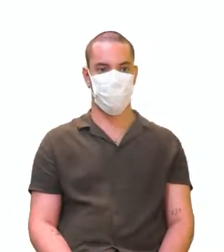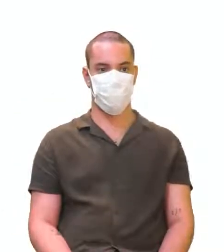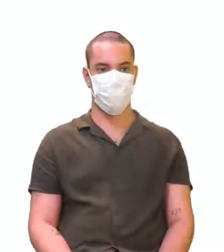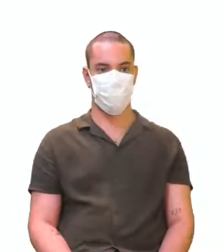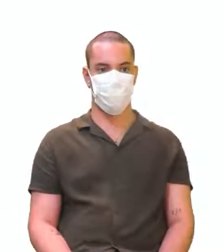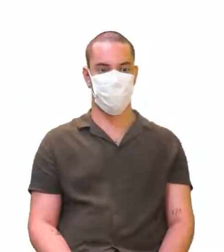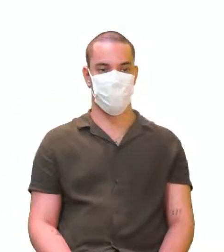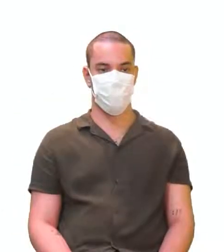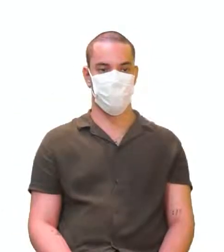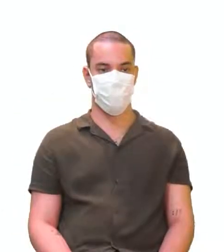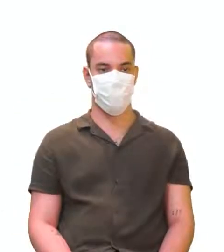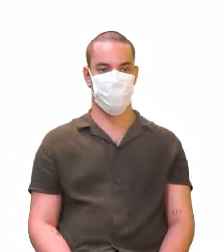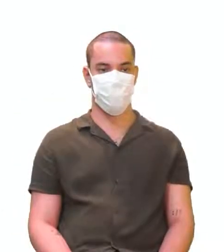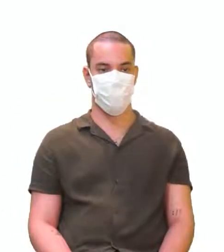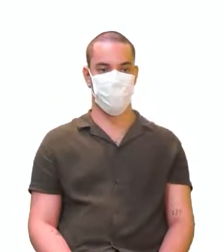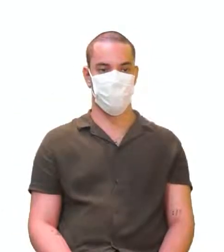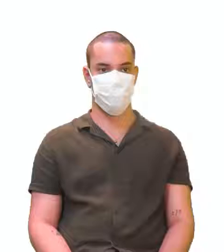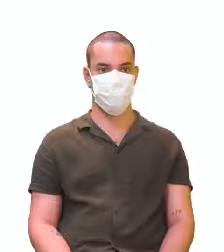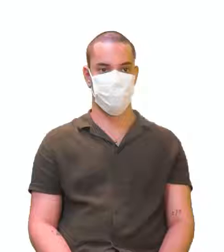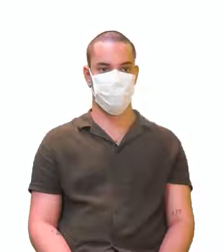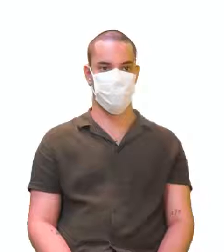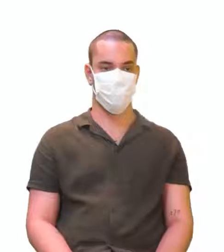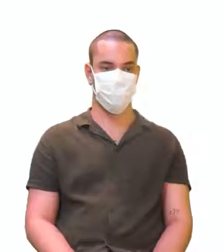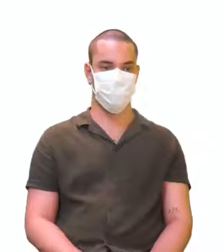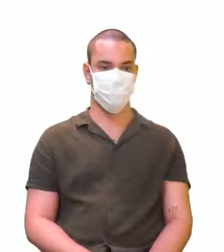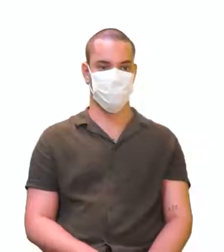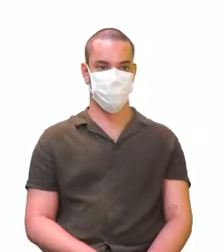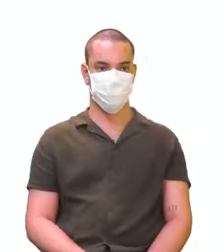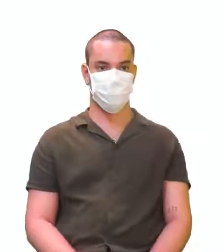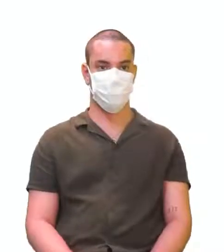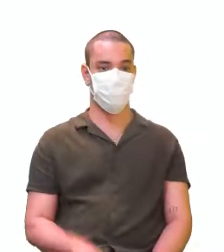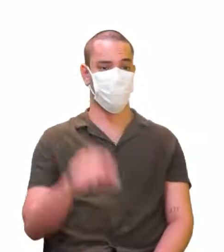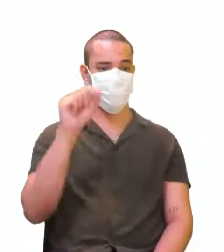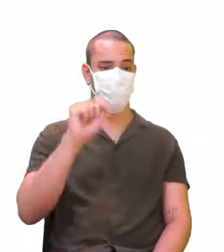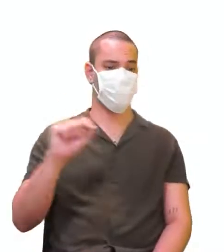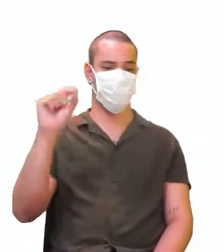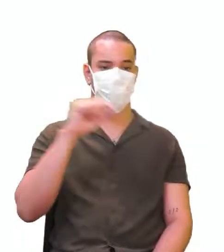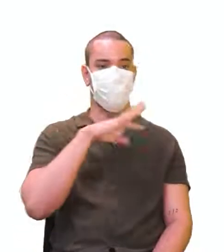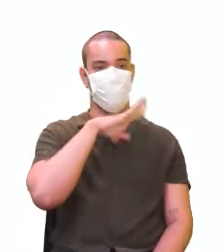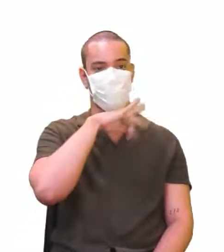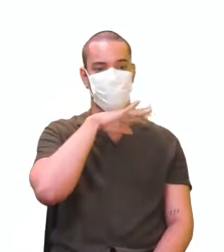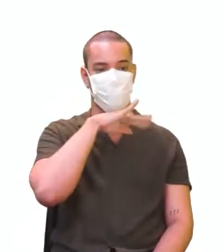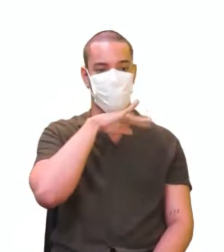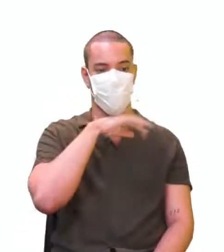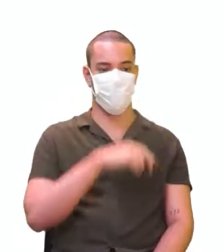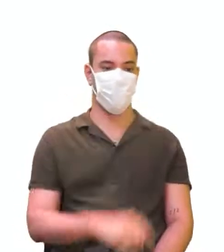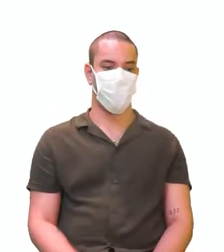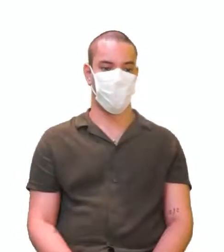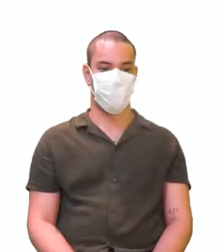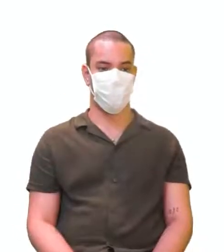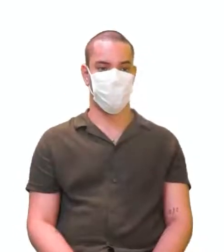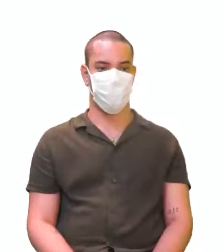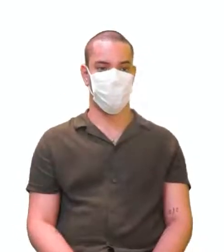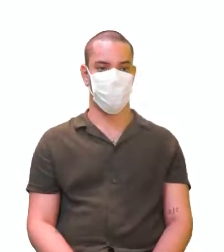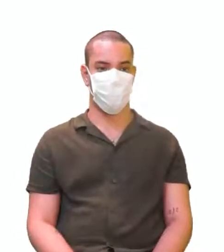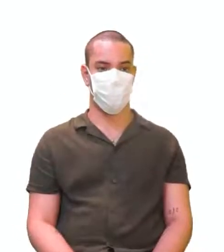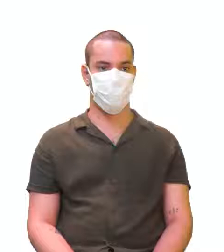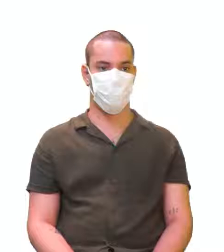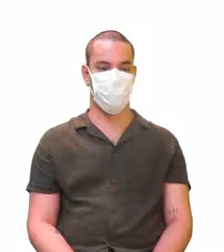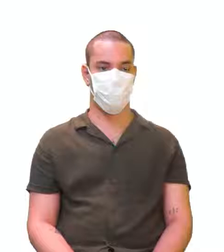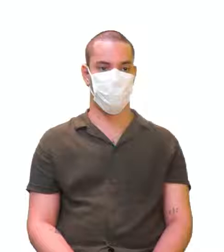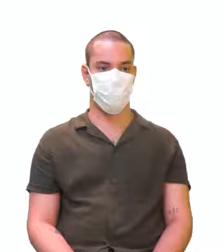Azão. Bem em cima deles. Amém. Esse pincel é uma benção. Mas vai dar